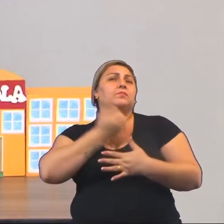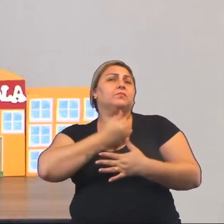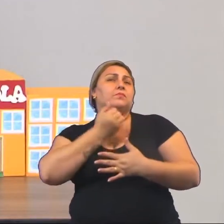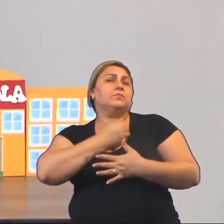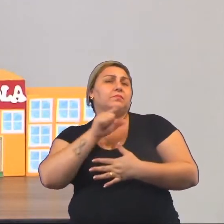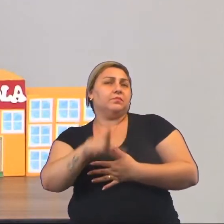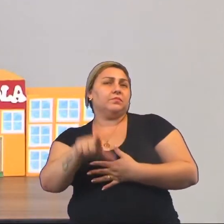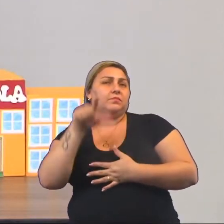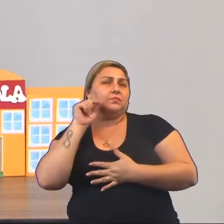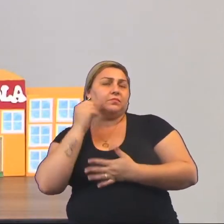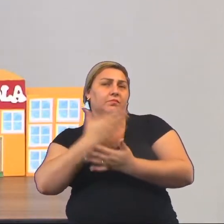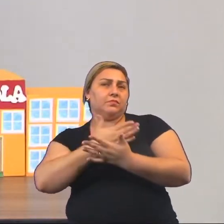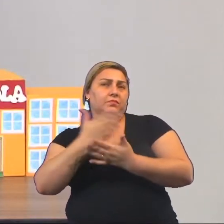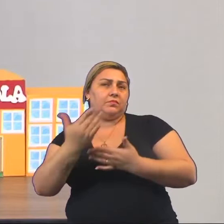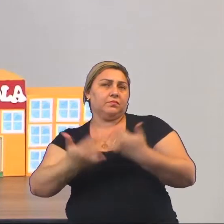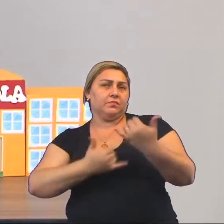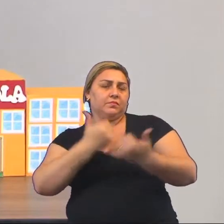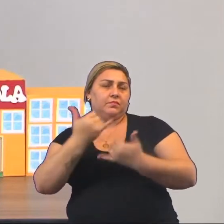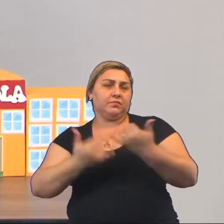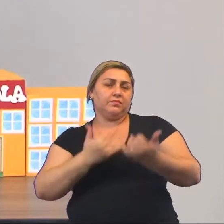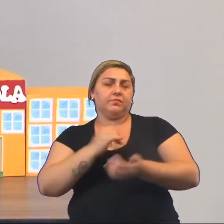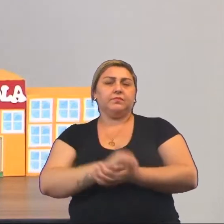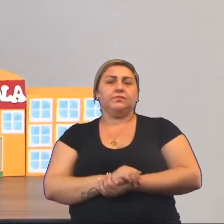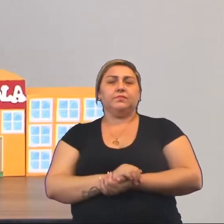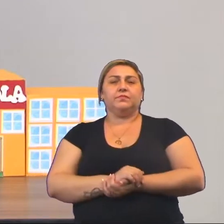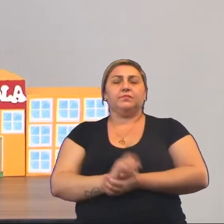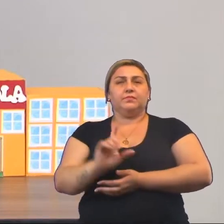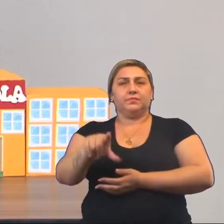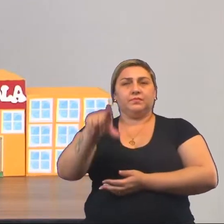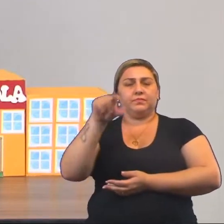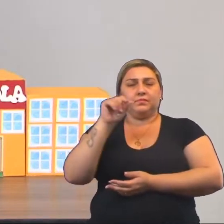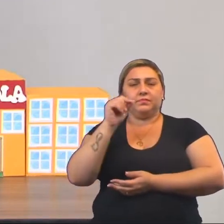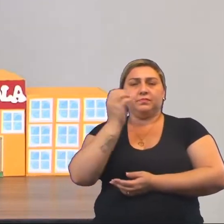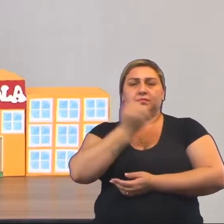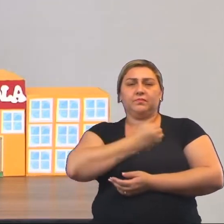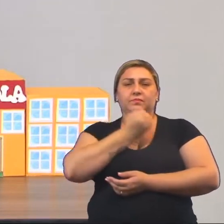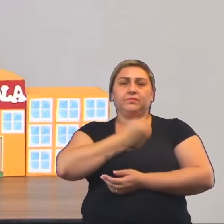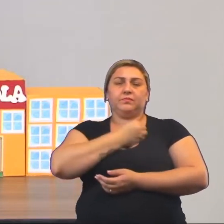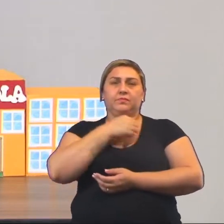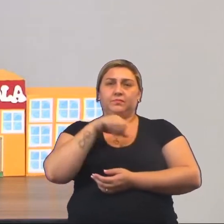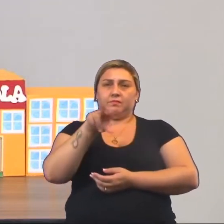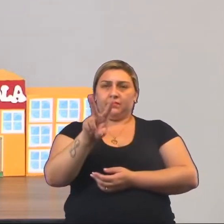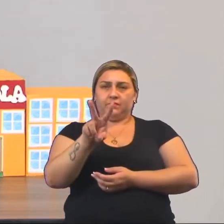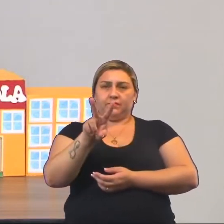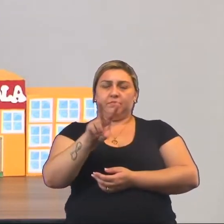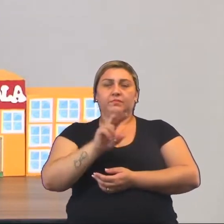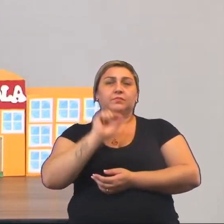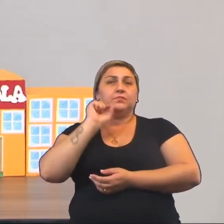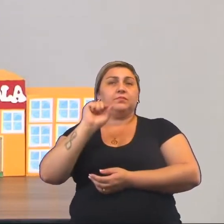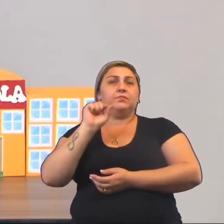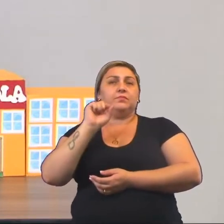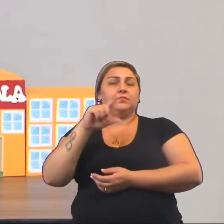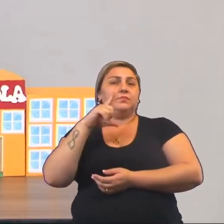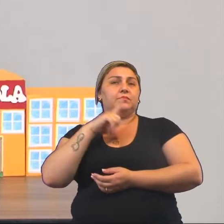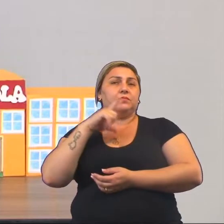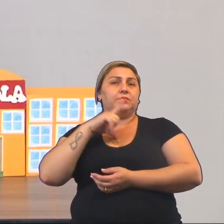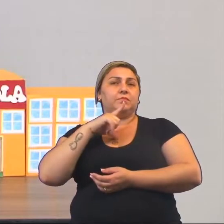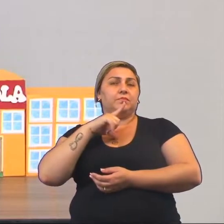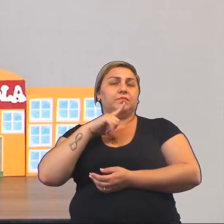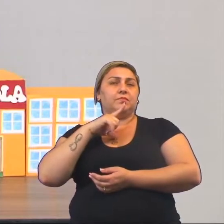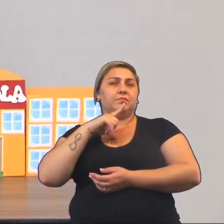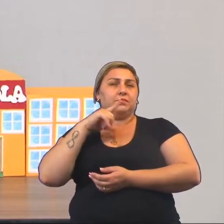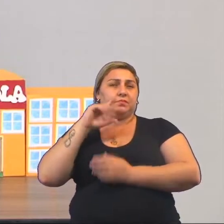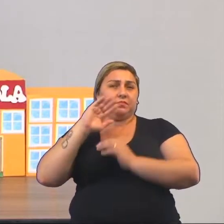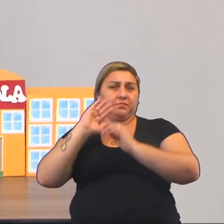para começarmos a brincadeira? Deixa eu ver. Eu vou escolher o número 2. O que será que tem aqui atrás do